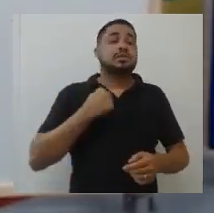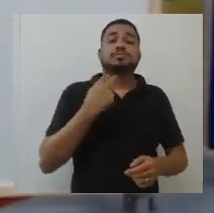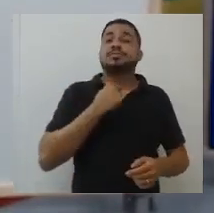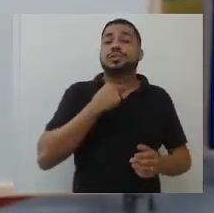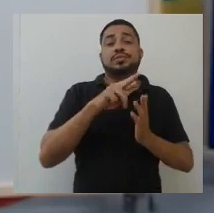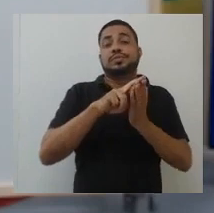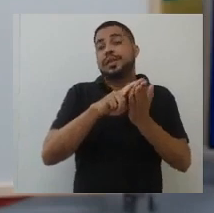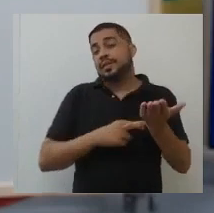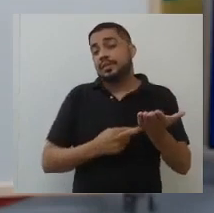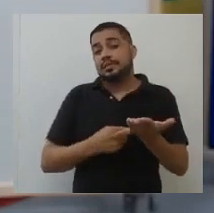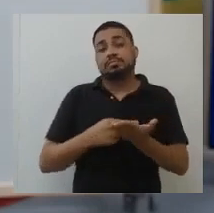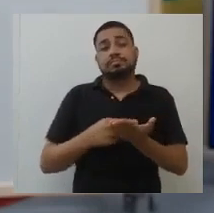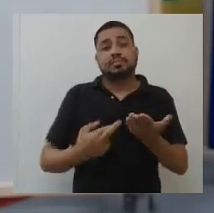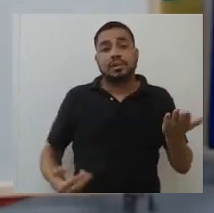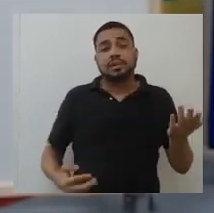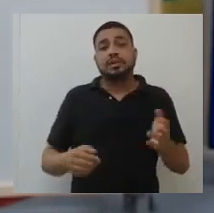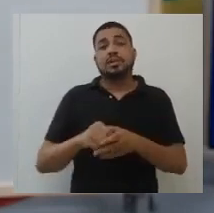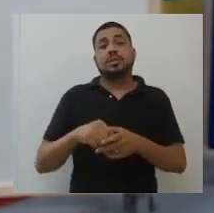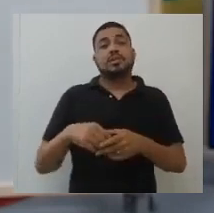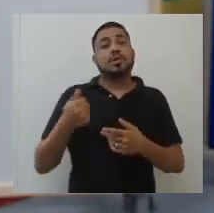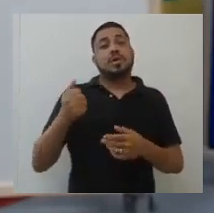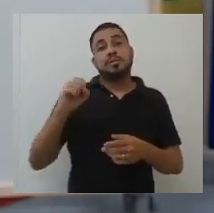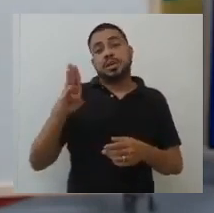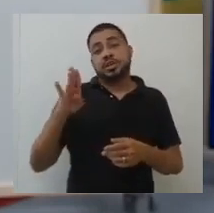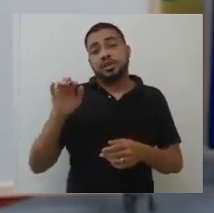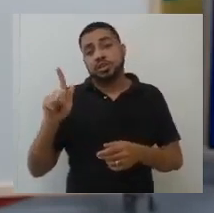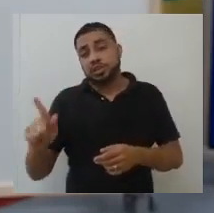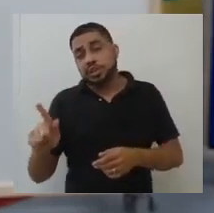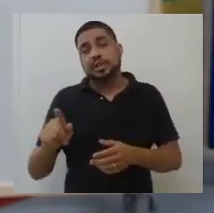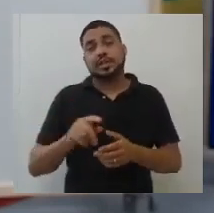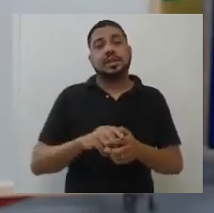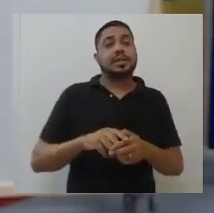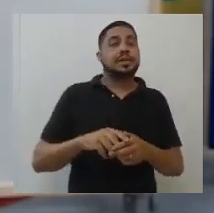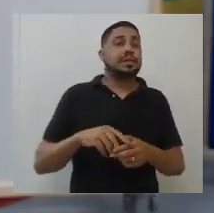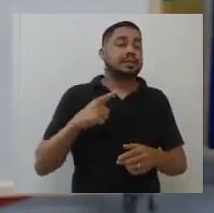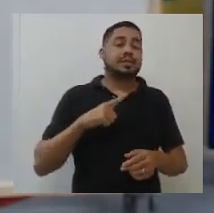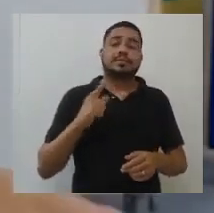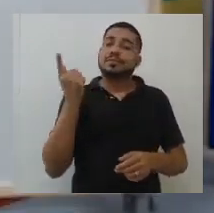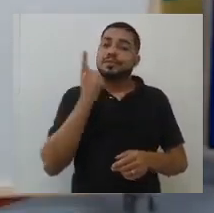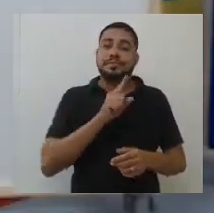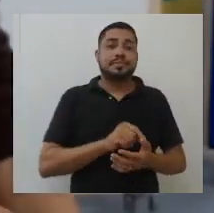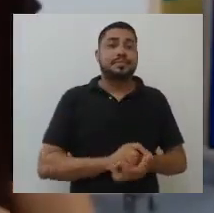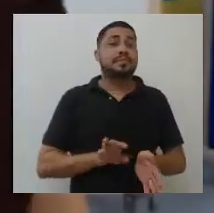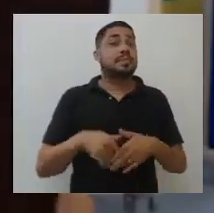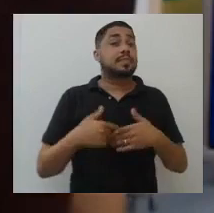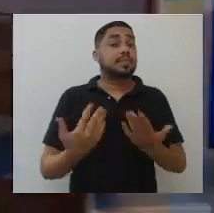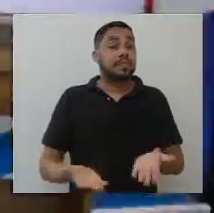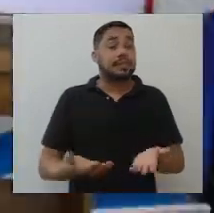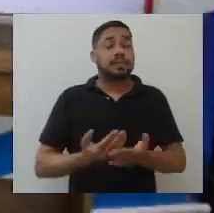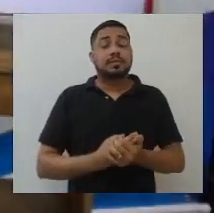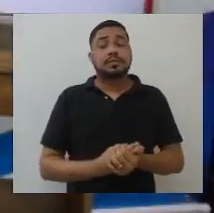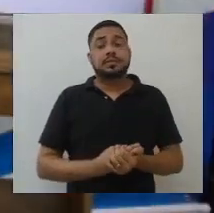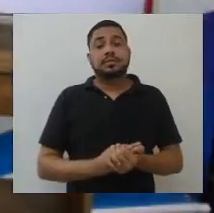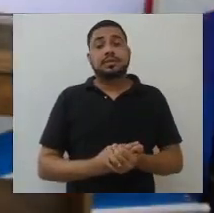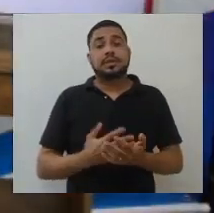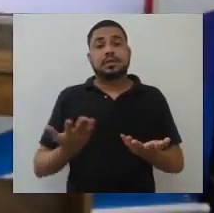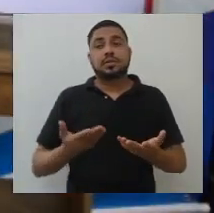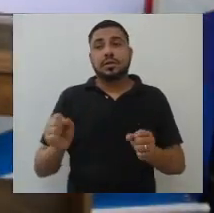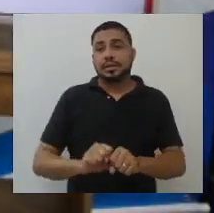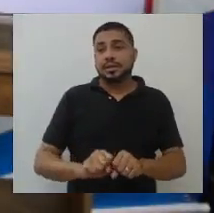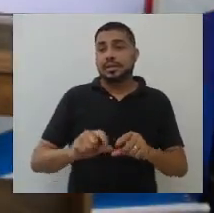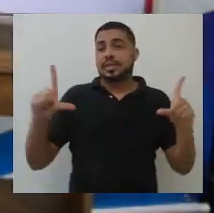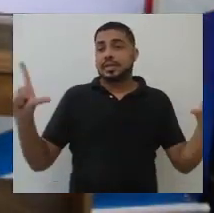como se eu estivesse escrevendo VC, TBM, OBG, VLW, que não serve, né? Então vamos lá para o nosso slide